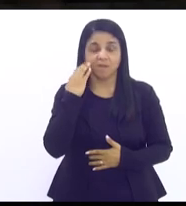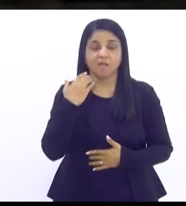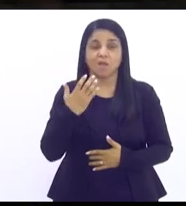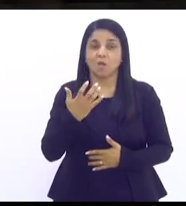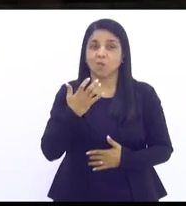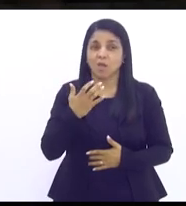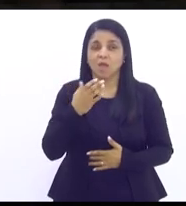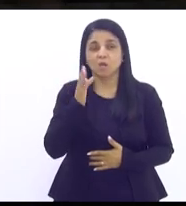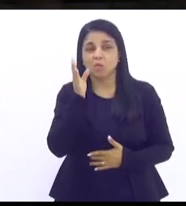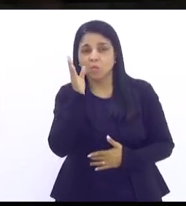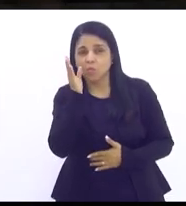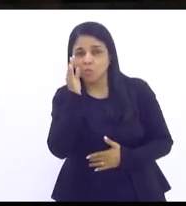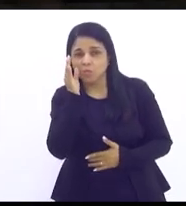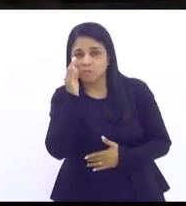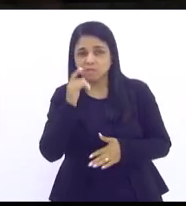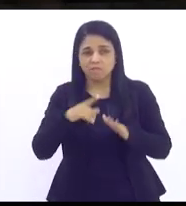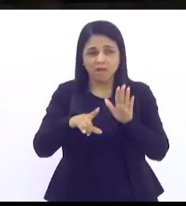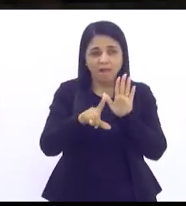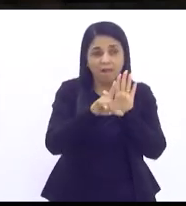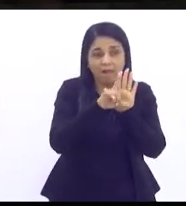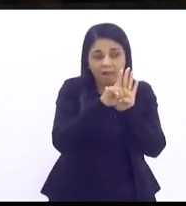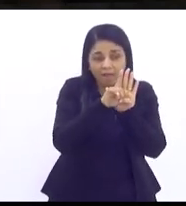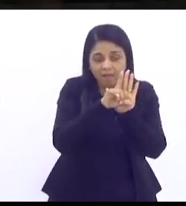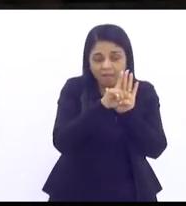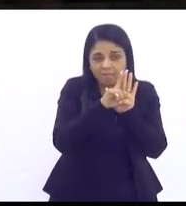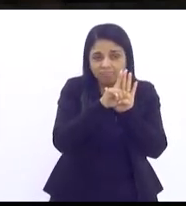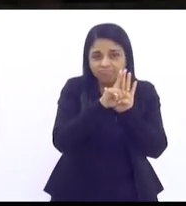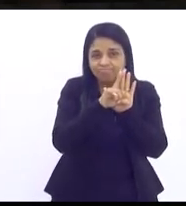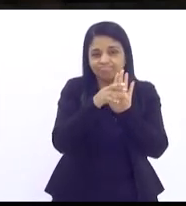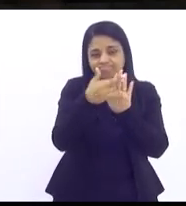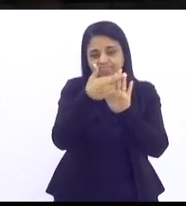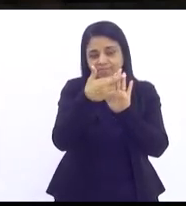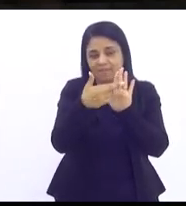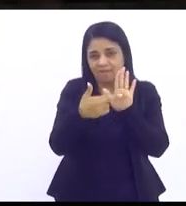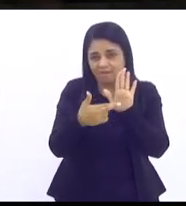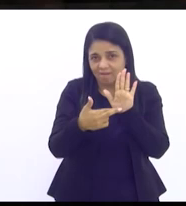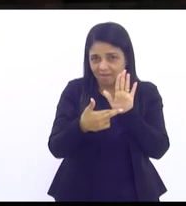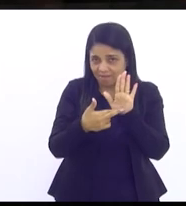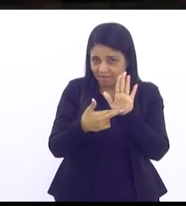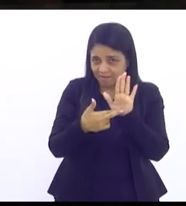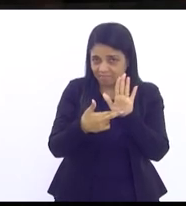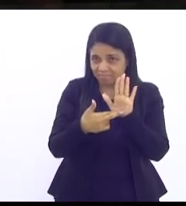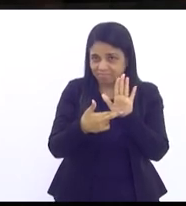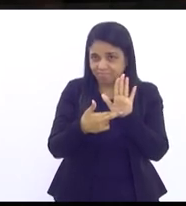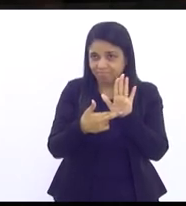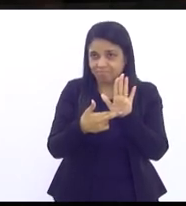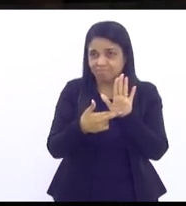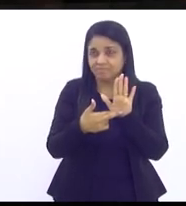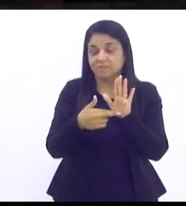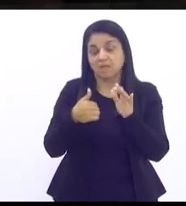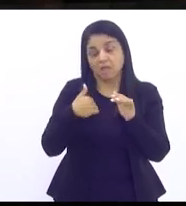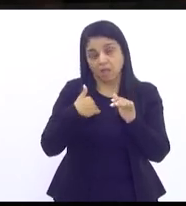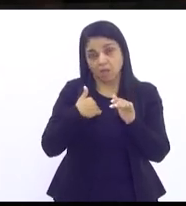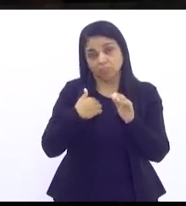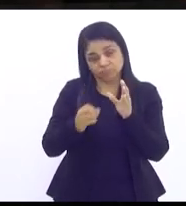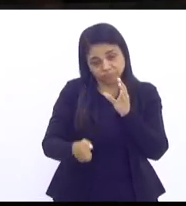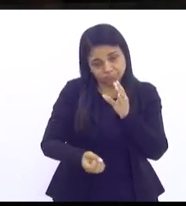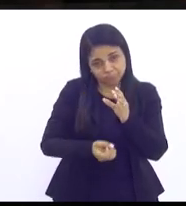observar a formalidade da lei, tanto é que a ação direta de inconstitucionalidade foi de minha autoria,